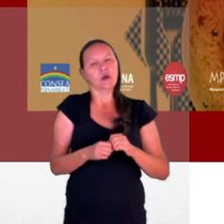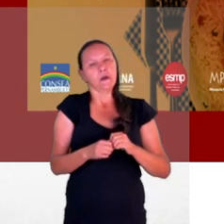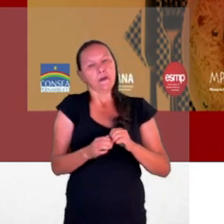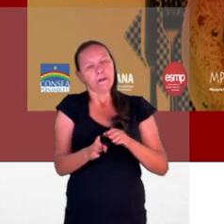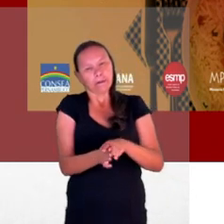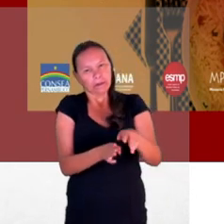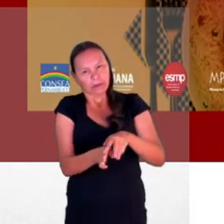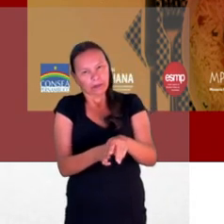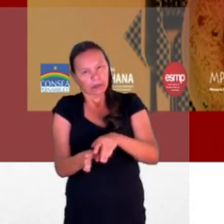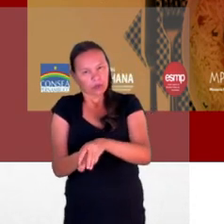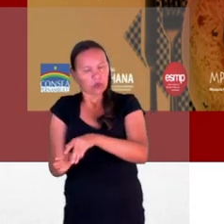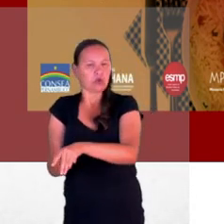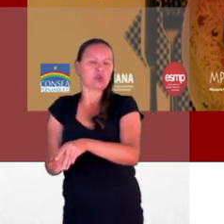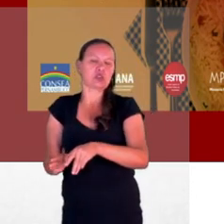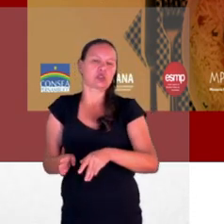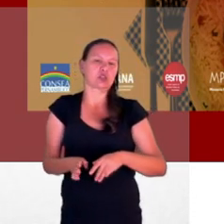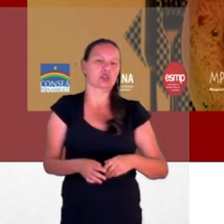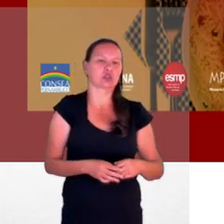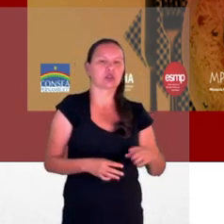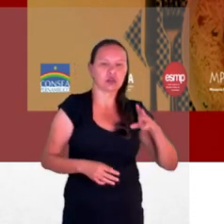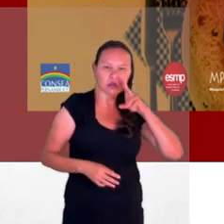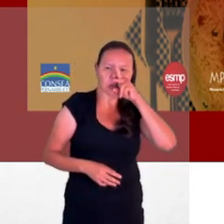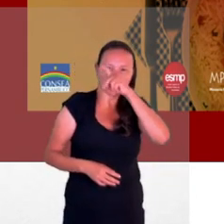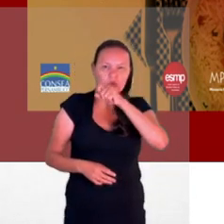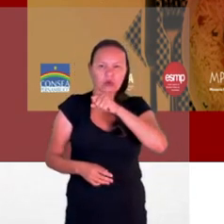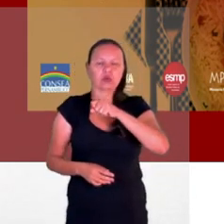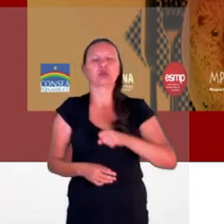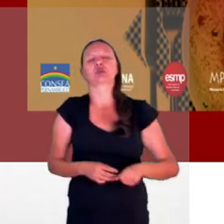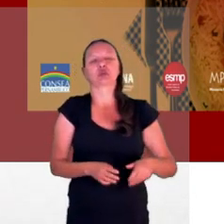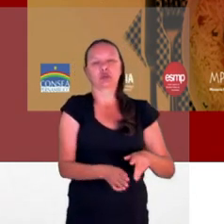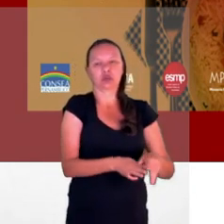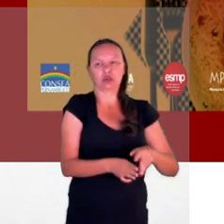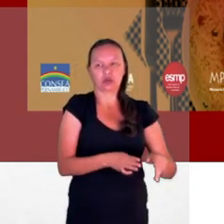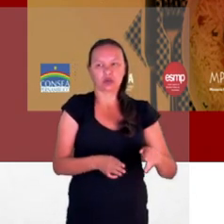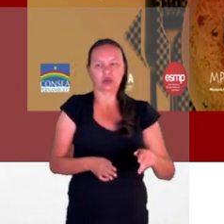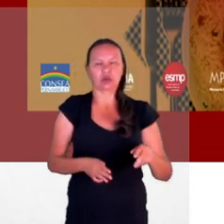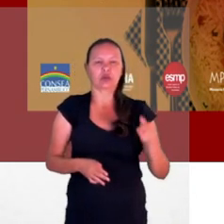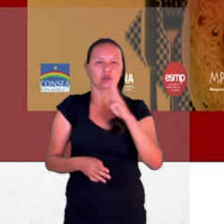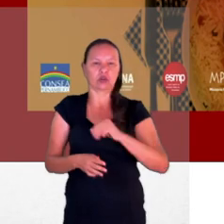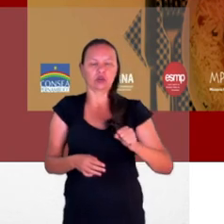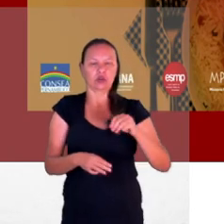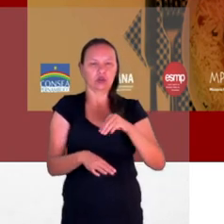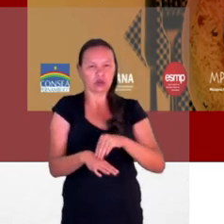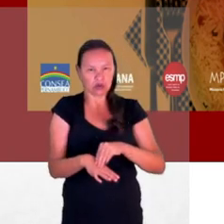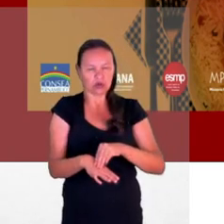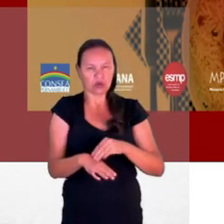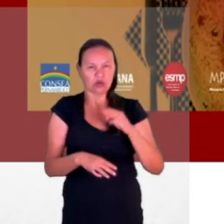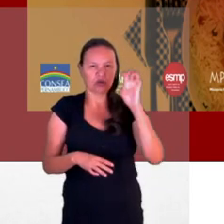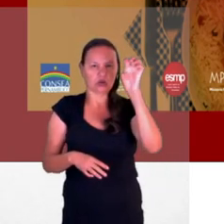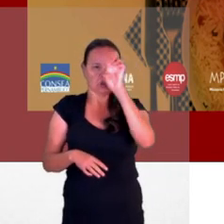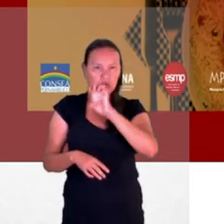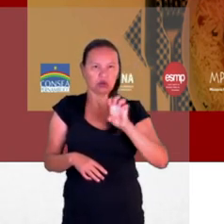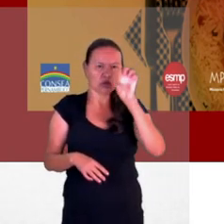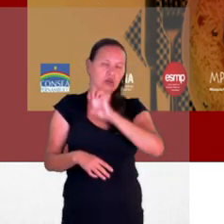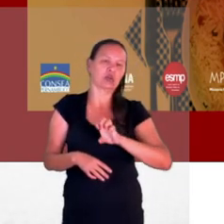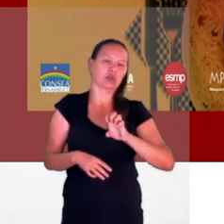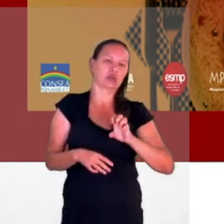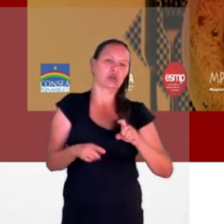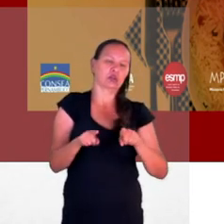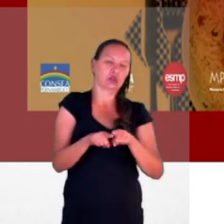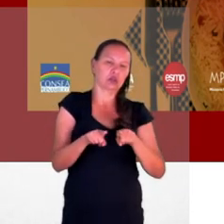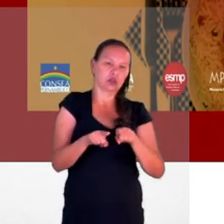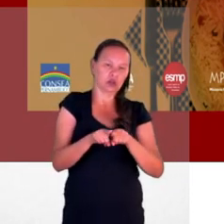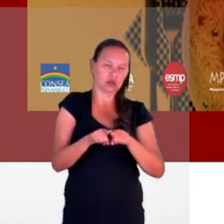lei essa tarefa de fortalecer os conselhos municipais então em parceria com o Conselho Estadual nós estamos eh